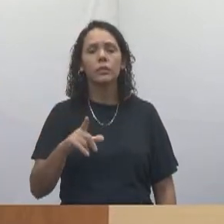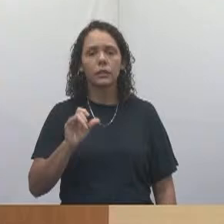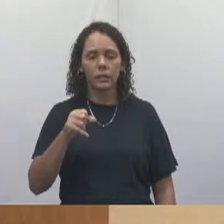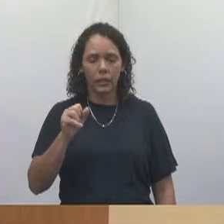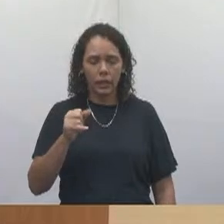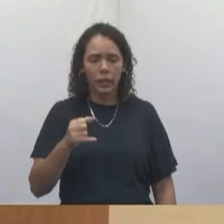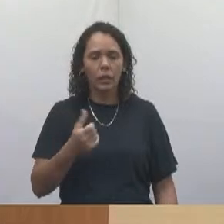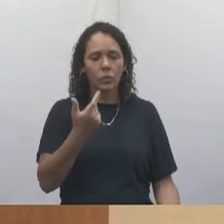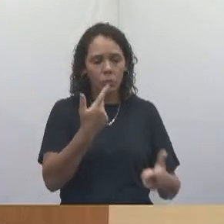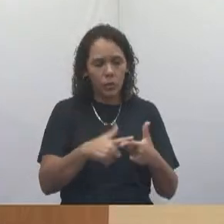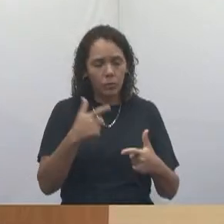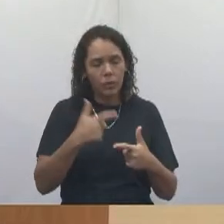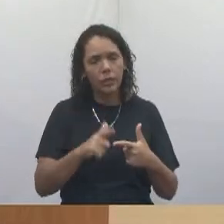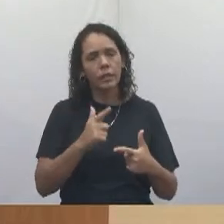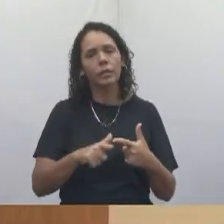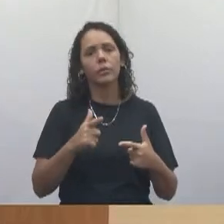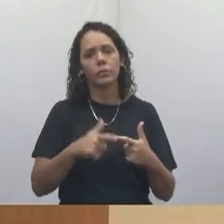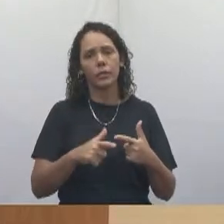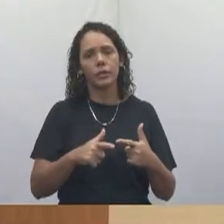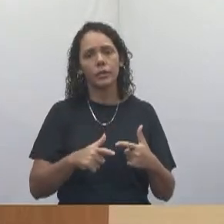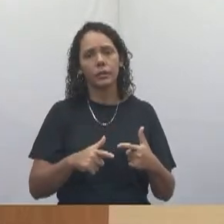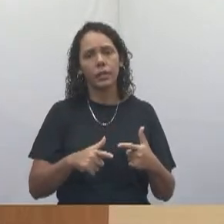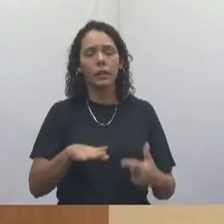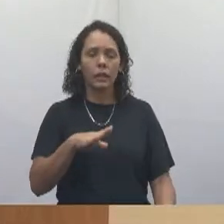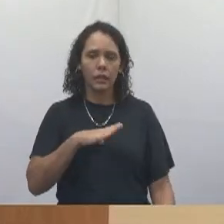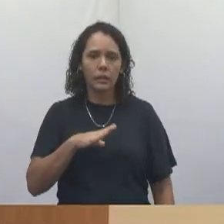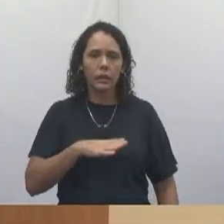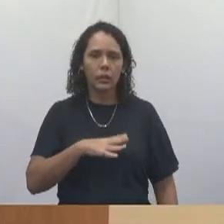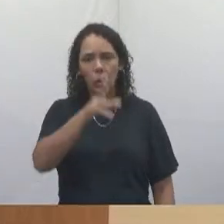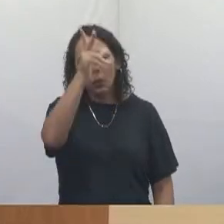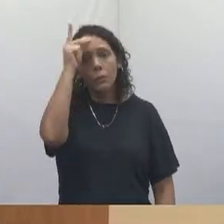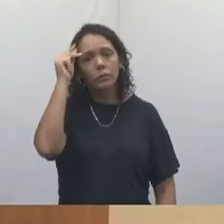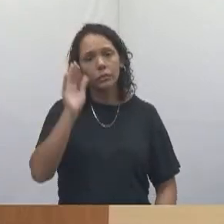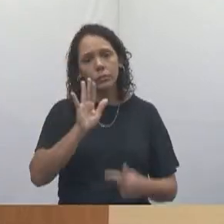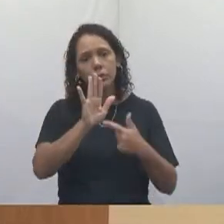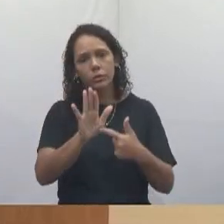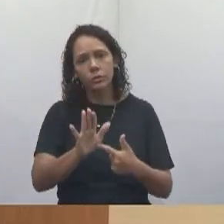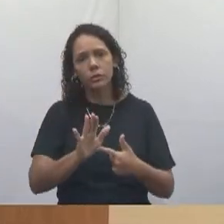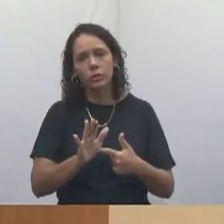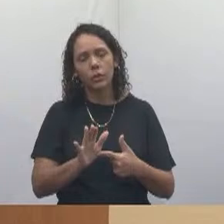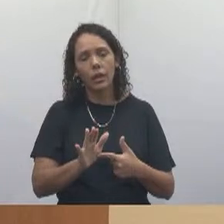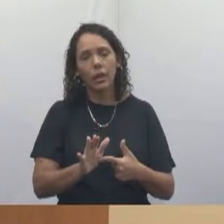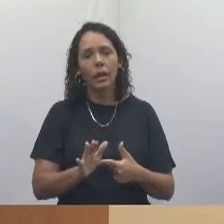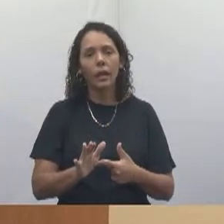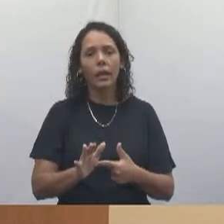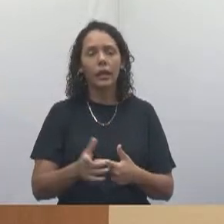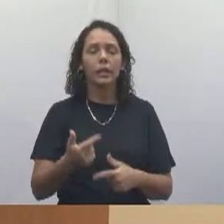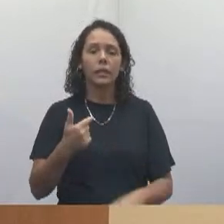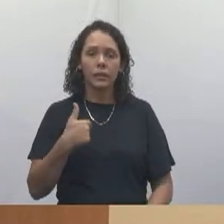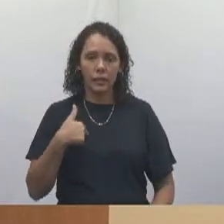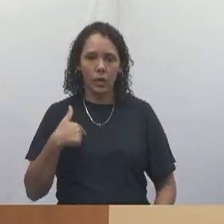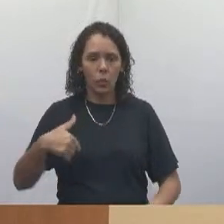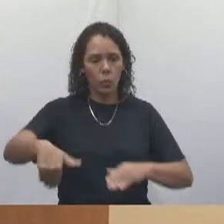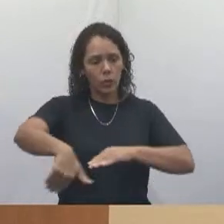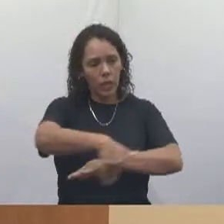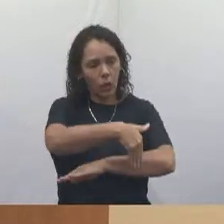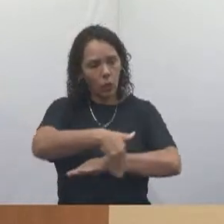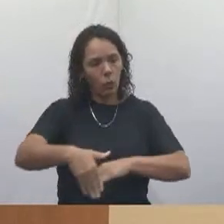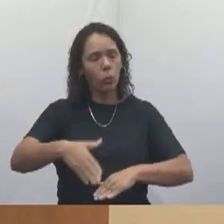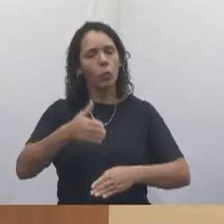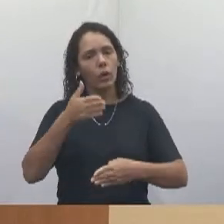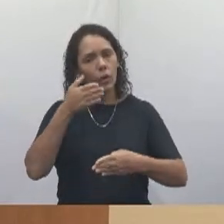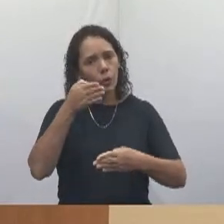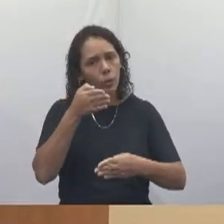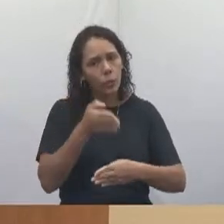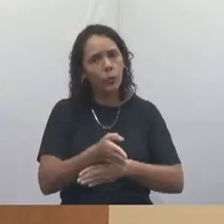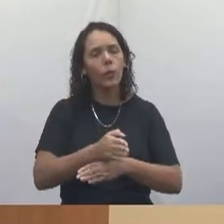encontra, que foi dito também aqui pelo prefeito, certo? E eu estou na rua, estou na feira, estou na igreja, eu estou